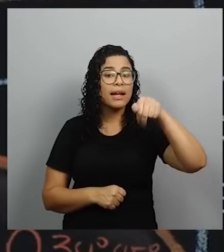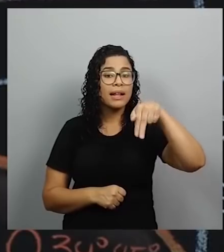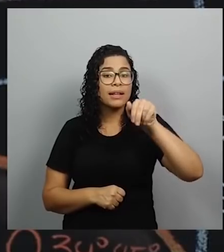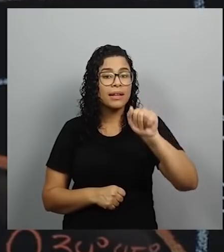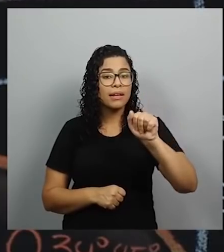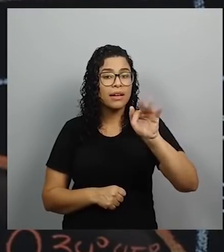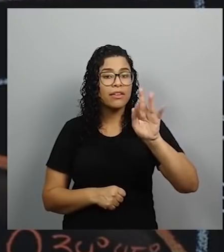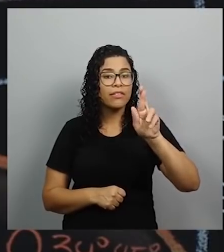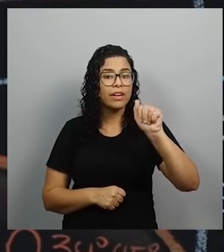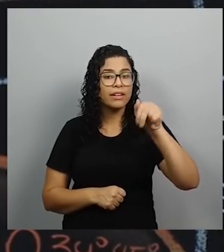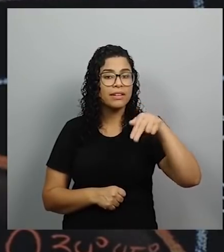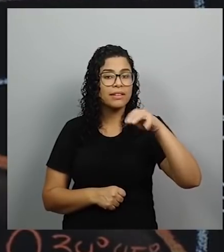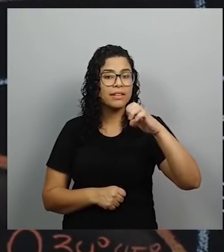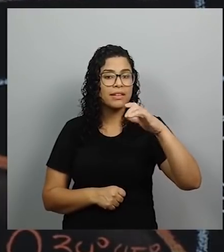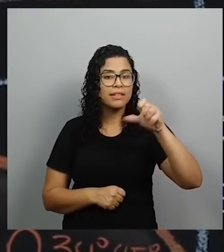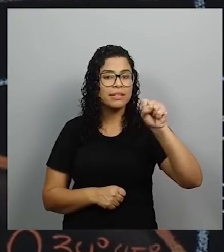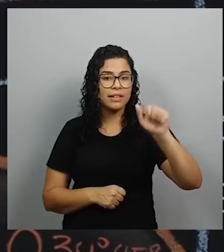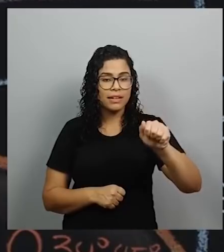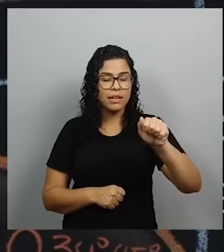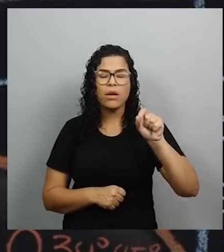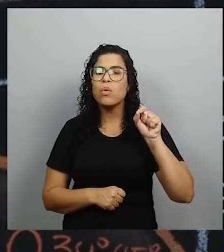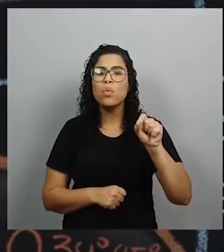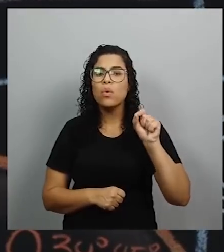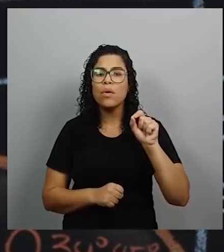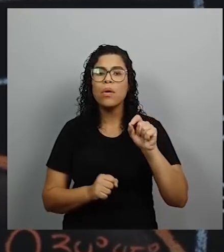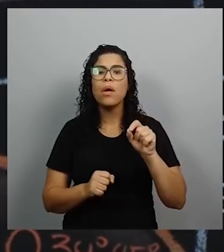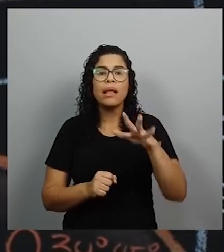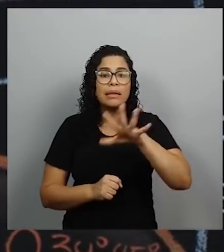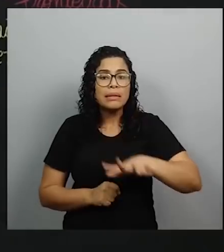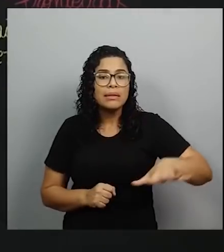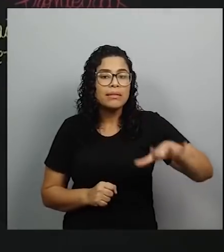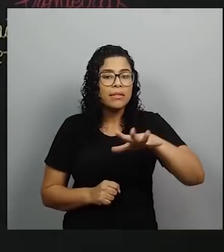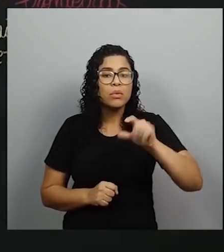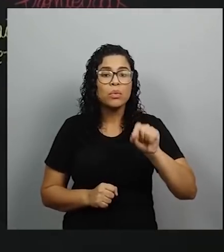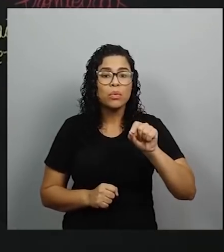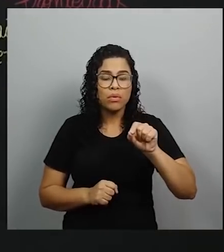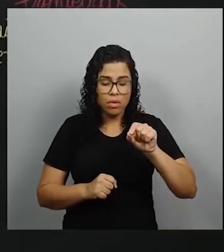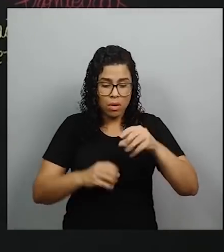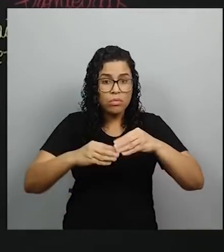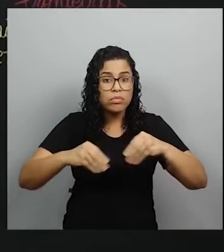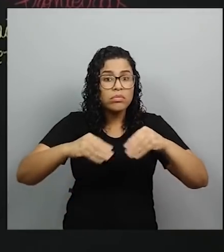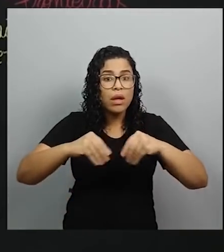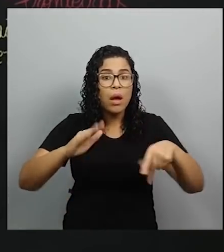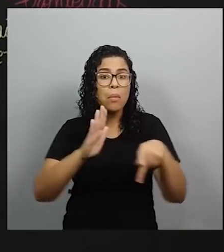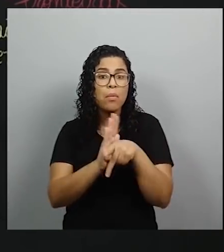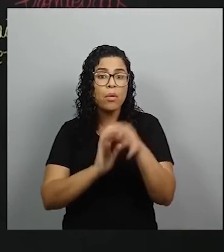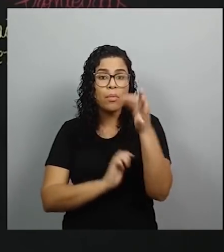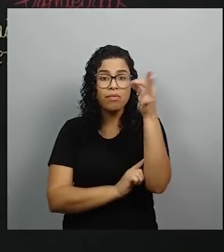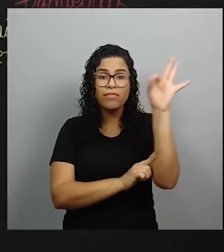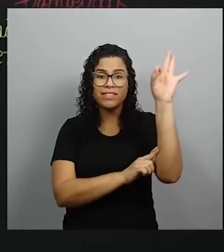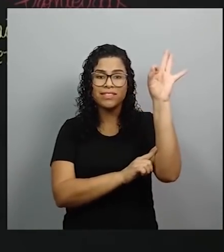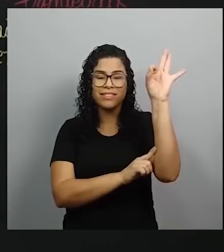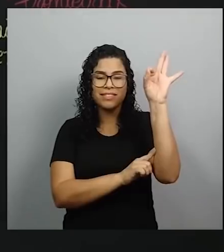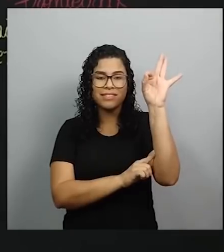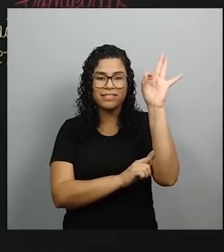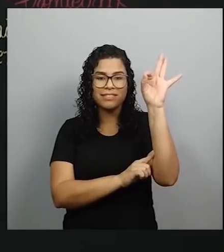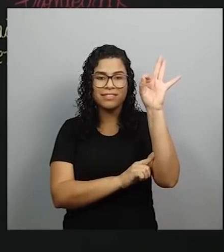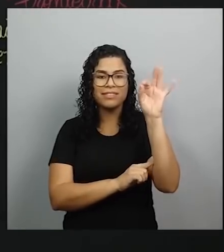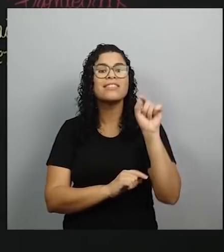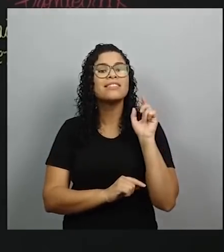Francesa. Guiana Francesa? O que isso quer dizer? Quer dizer que isso aqui é parte do território